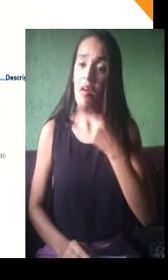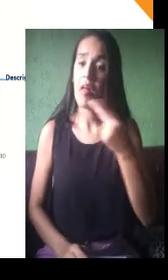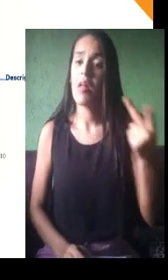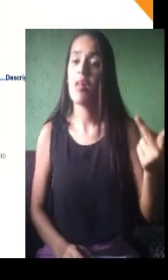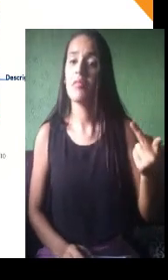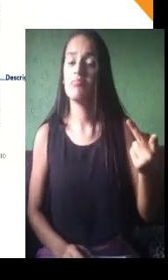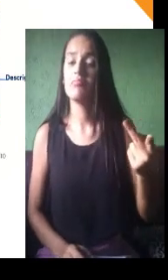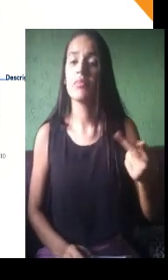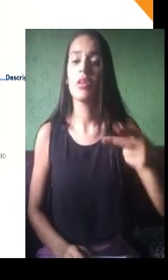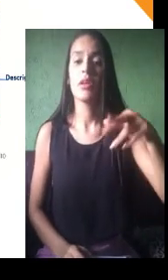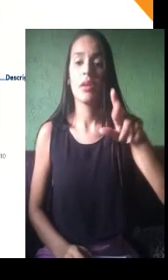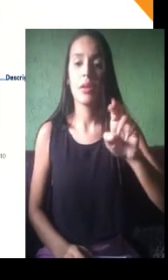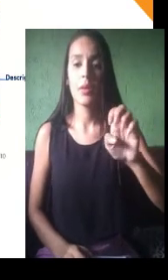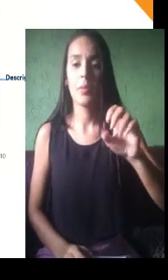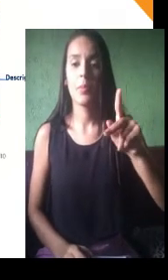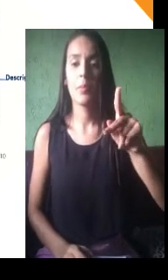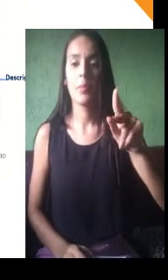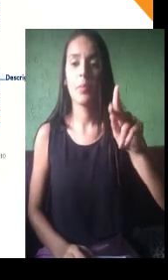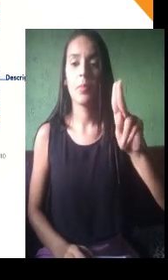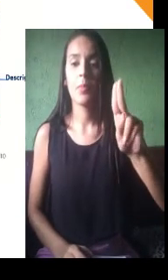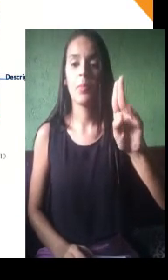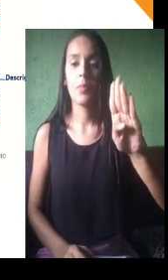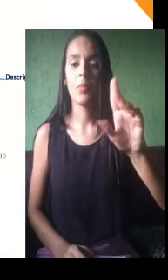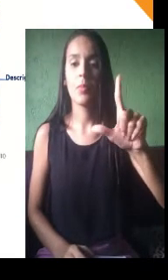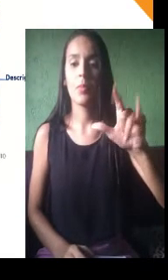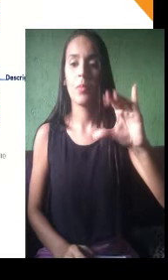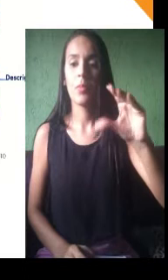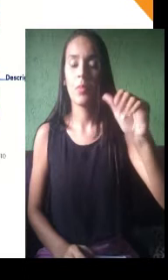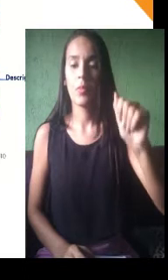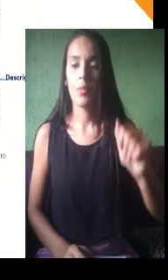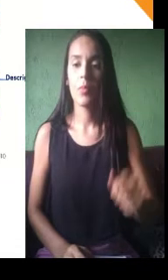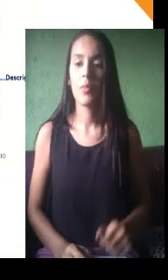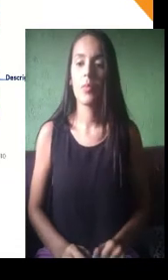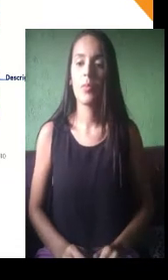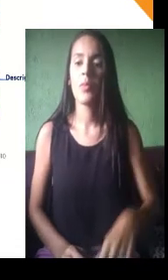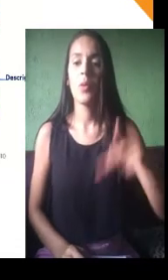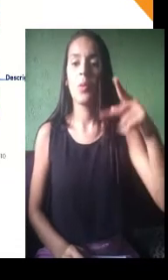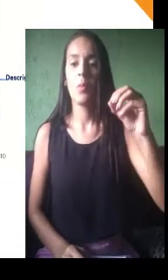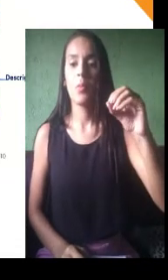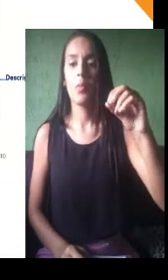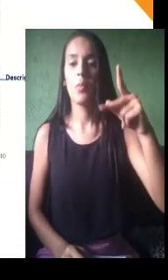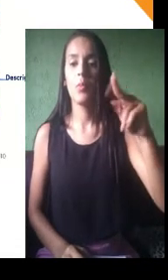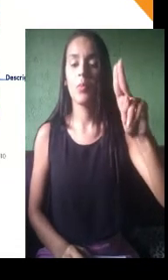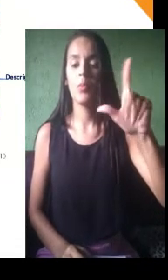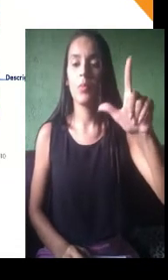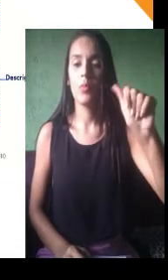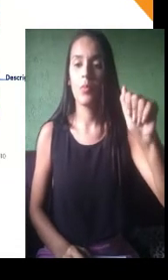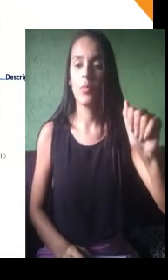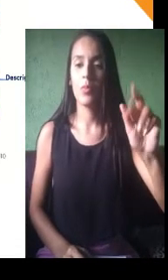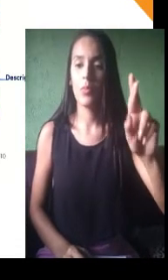Um terço da China é plana ou desertificada. A sua parte ocidental é formada por